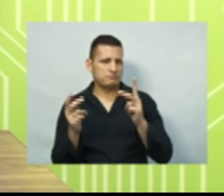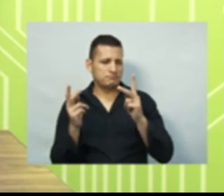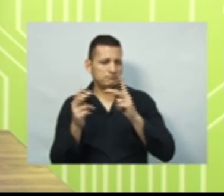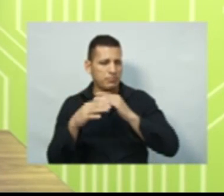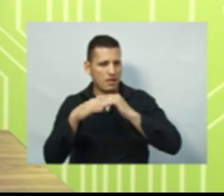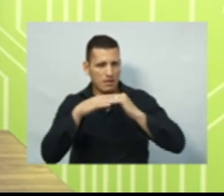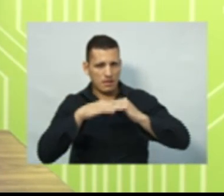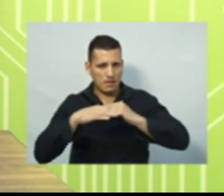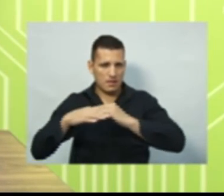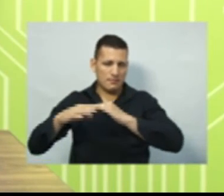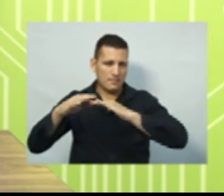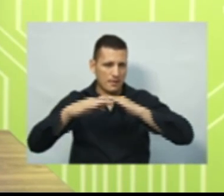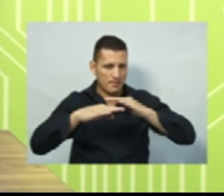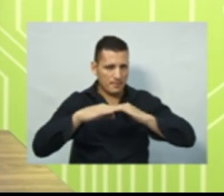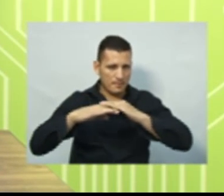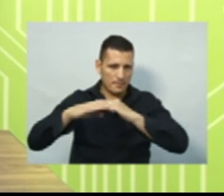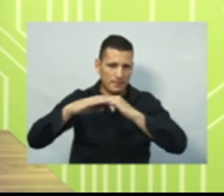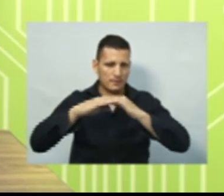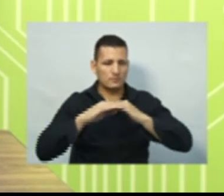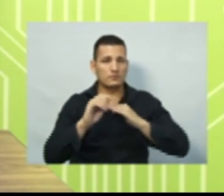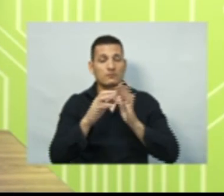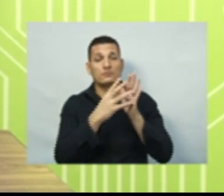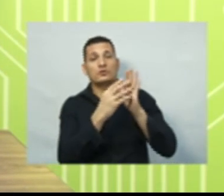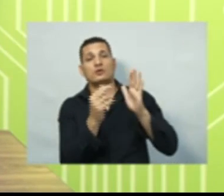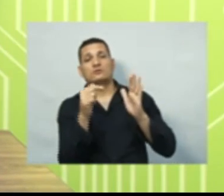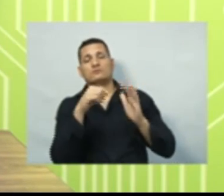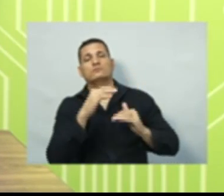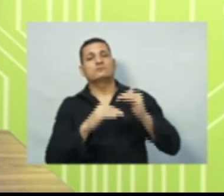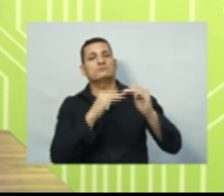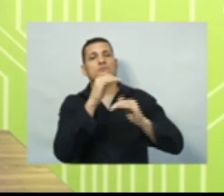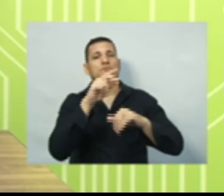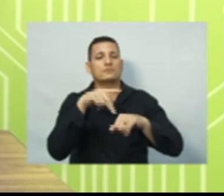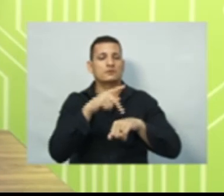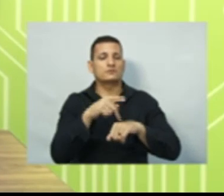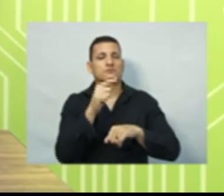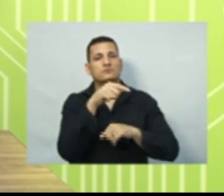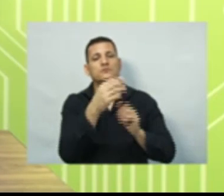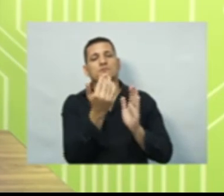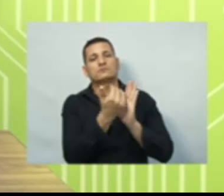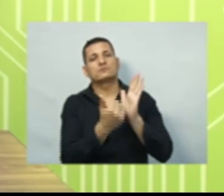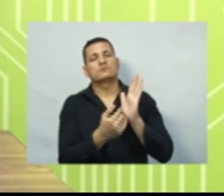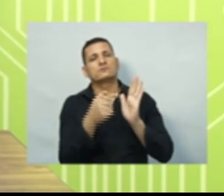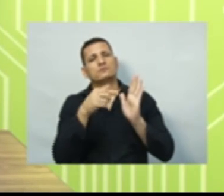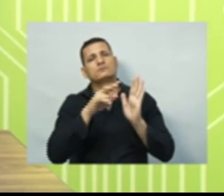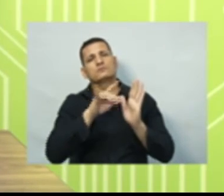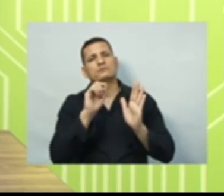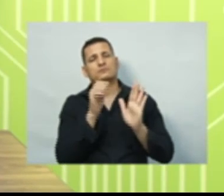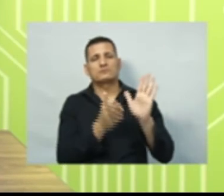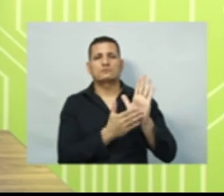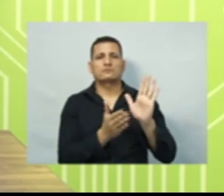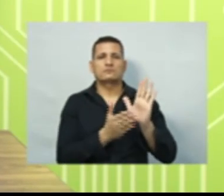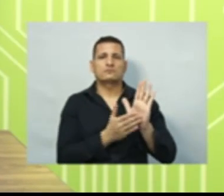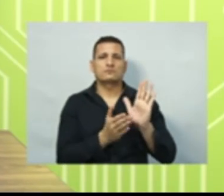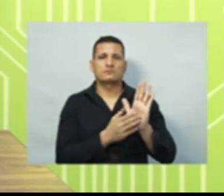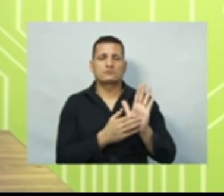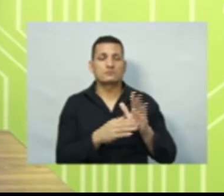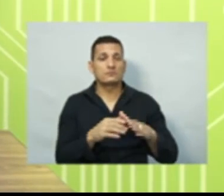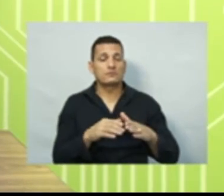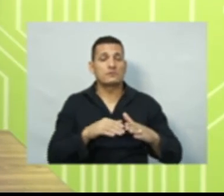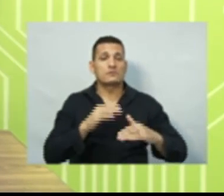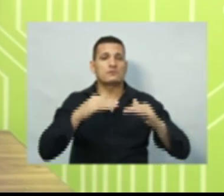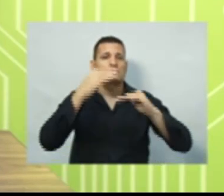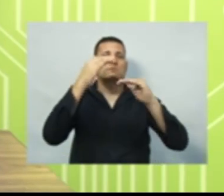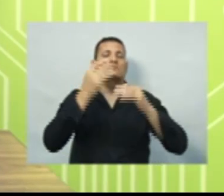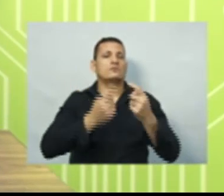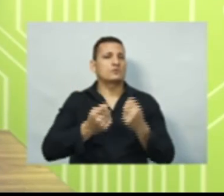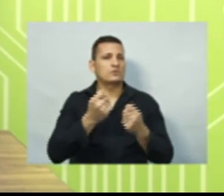um modelo desenvolvimentista para um país, um programa realmente que vai promover o desenvolvimento econômico por meio